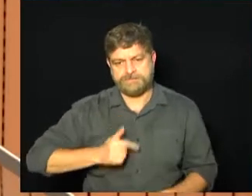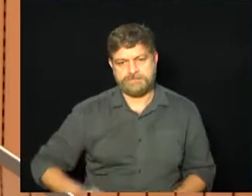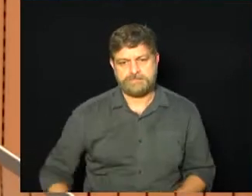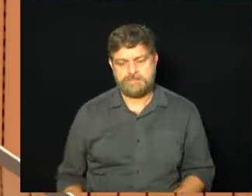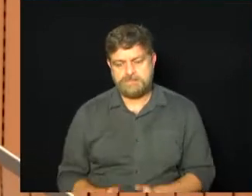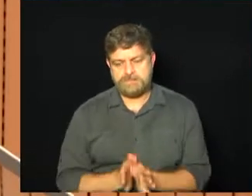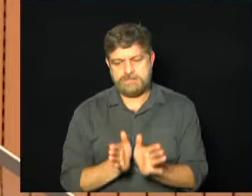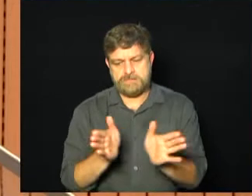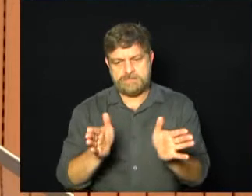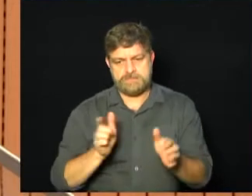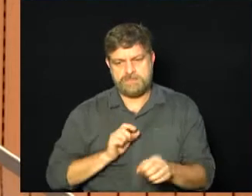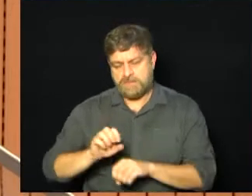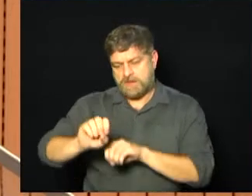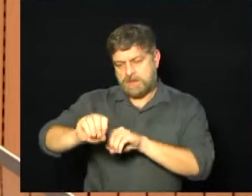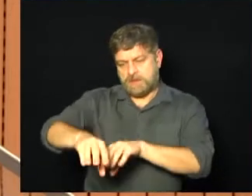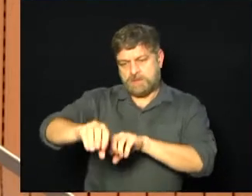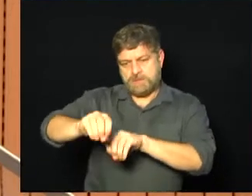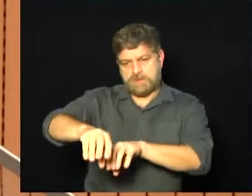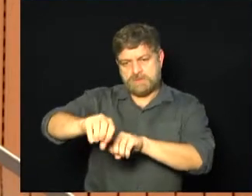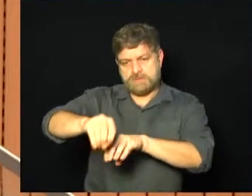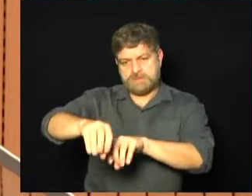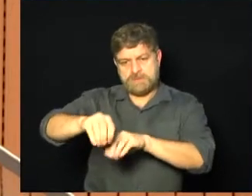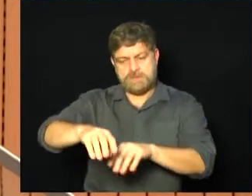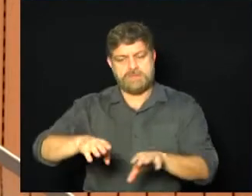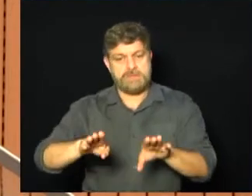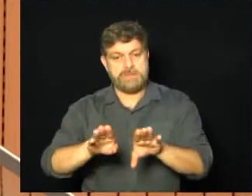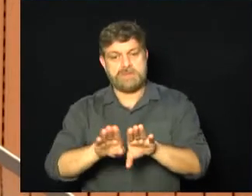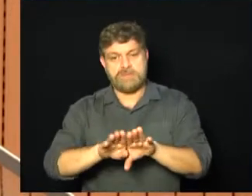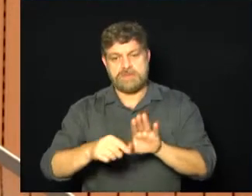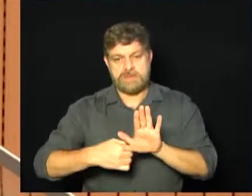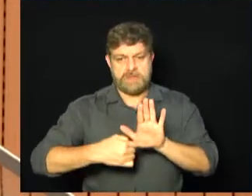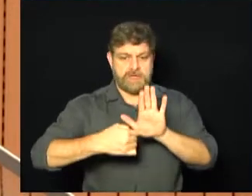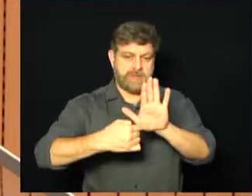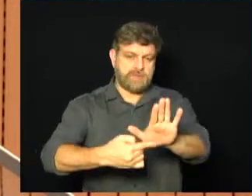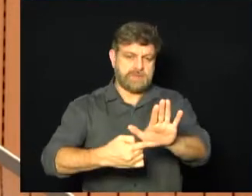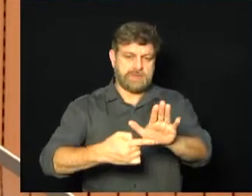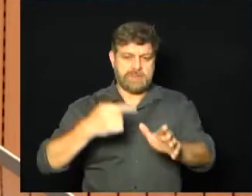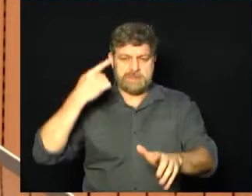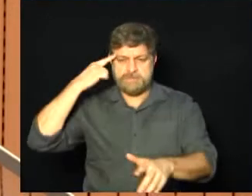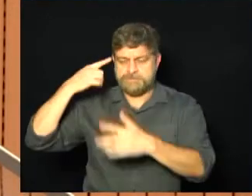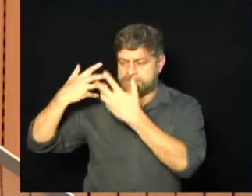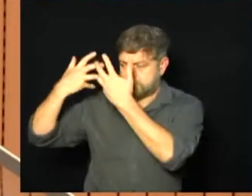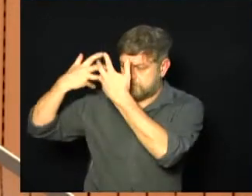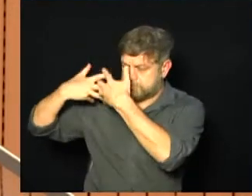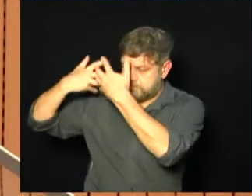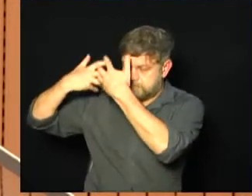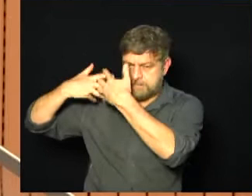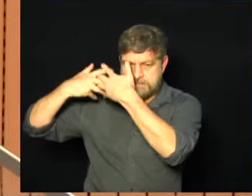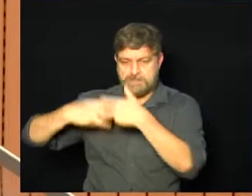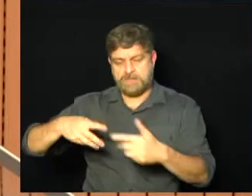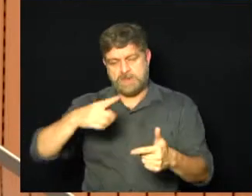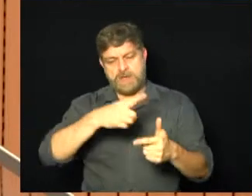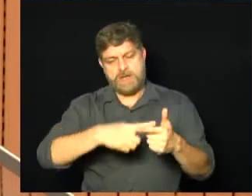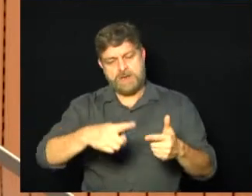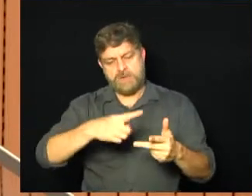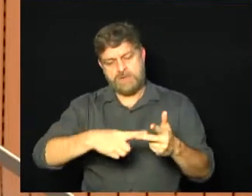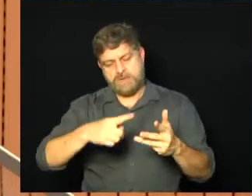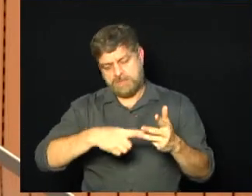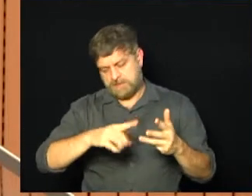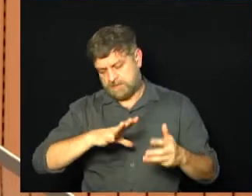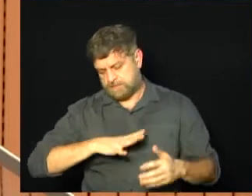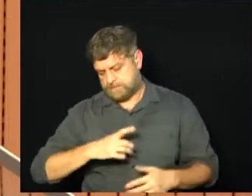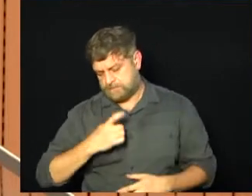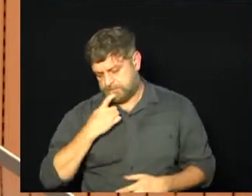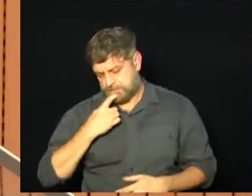paradigmas educacionais, trazer à luz as reflexões sobre problemas da cidade e